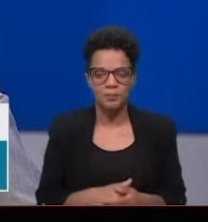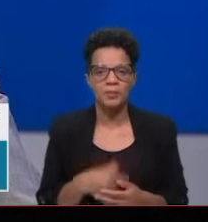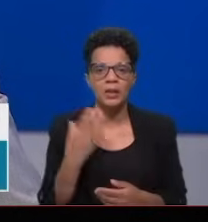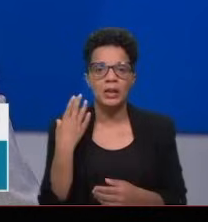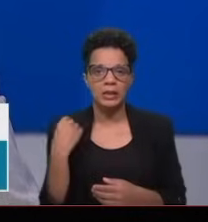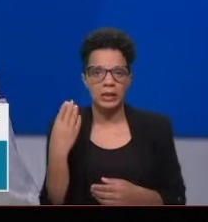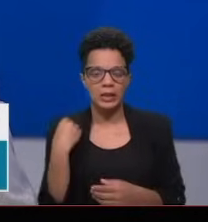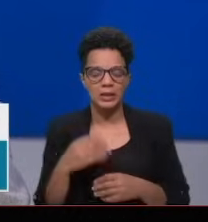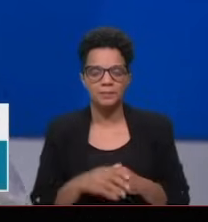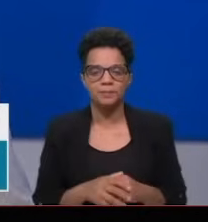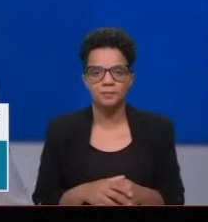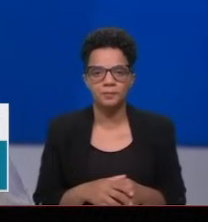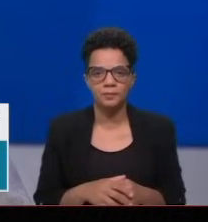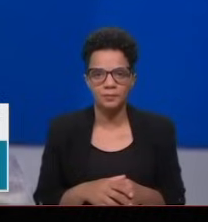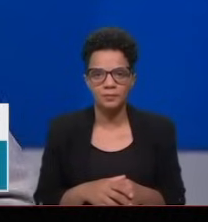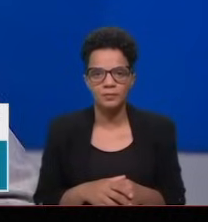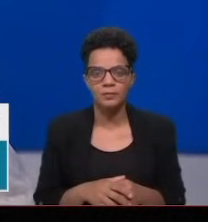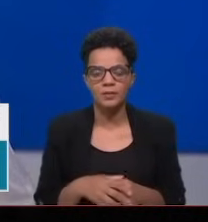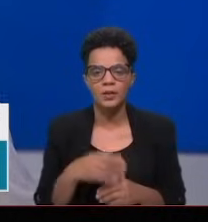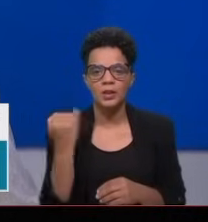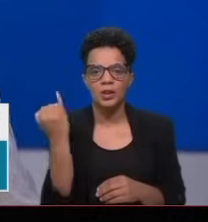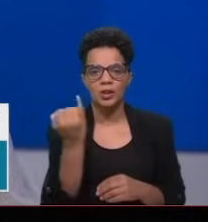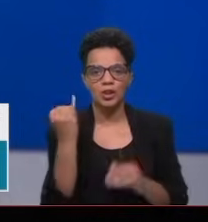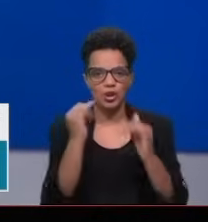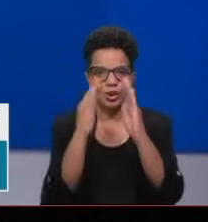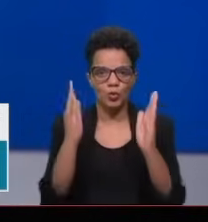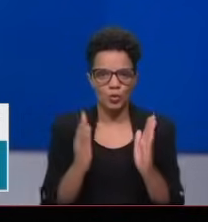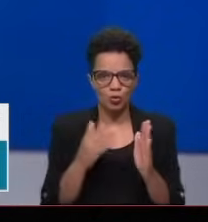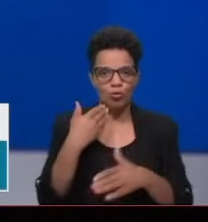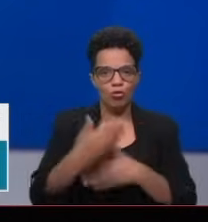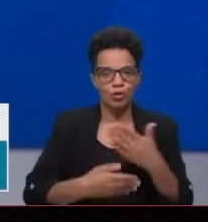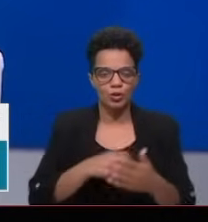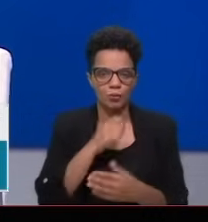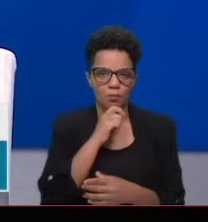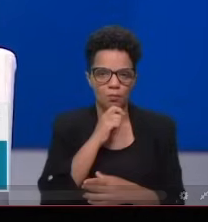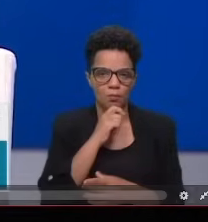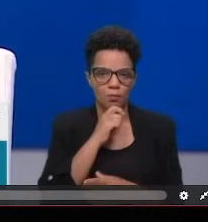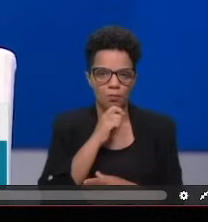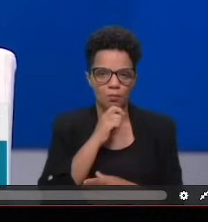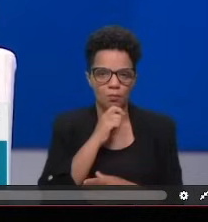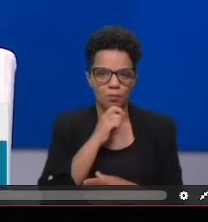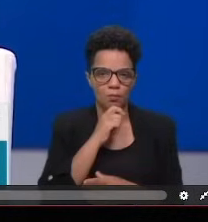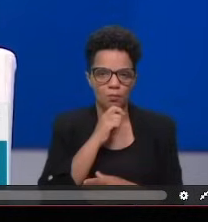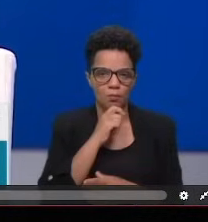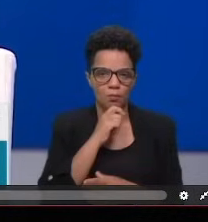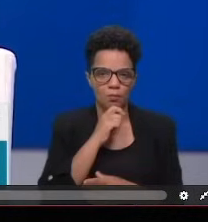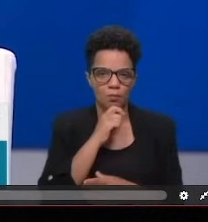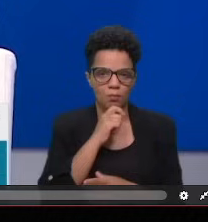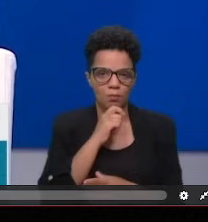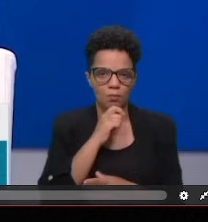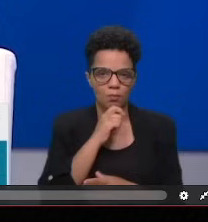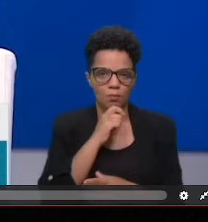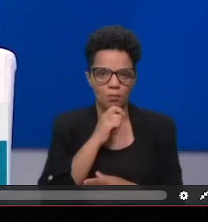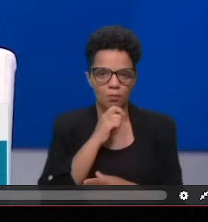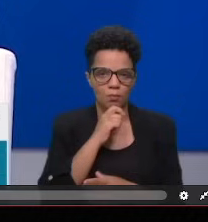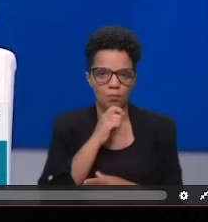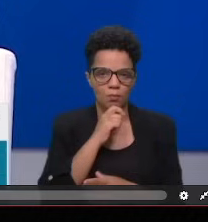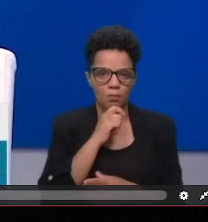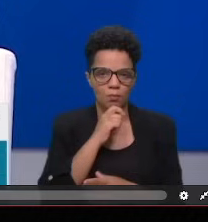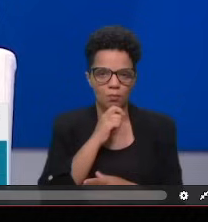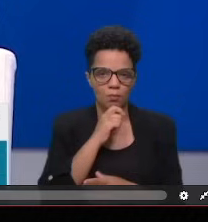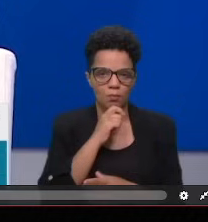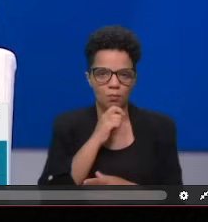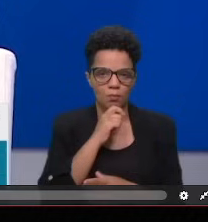Martins H também questão do funcionamento das instituições que pode colocar-se a partir do momento em que imagina a Ucrânia agora podia trocar o nome do país e deixar de se chamar